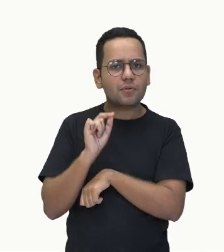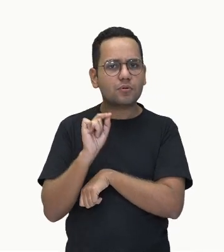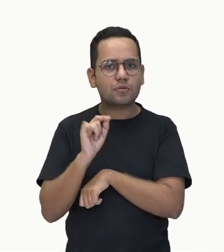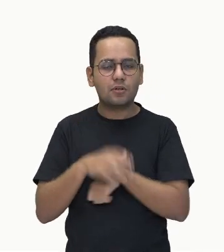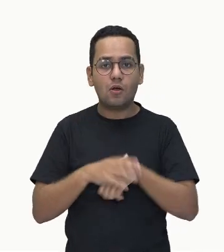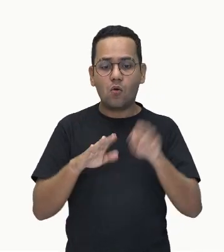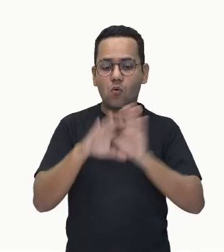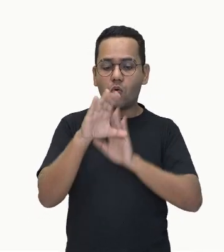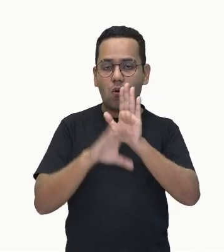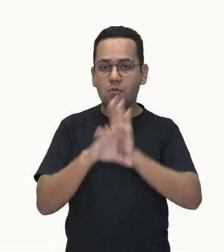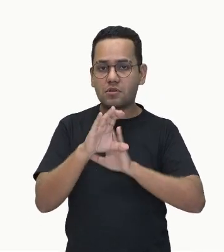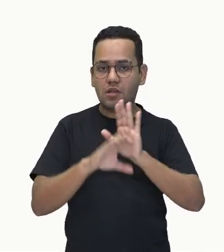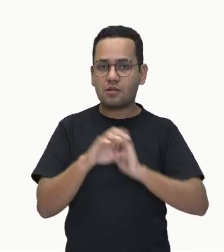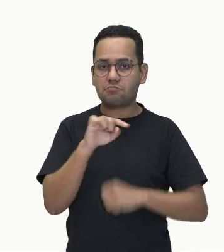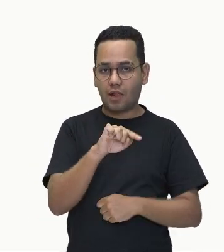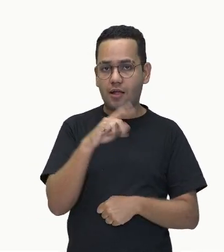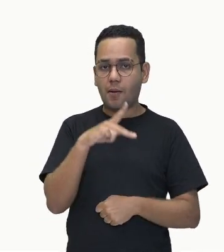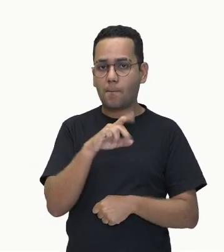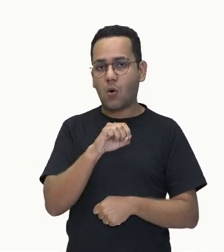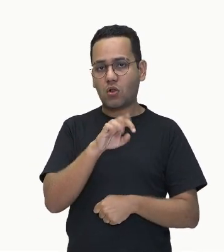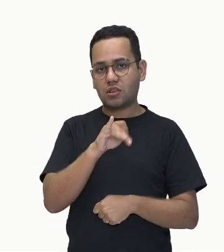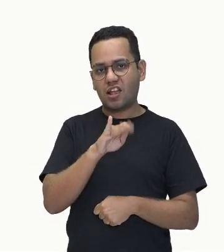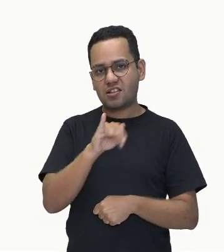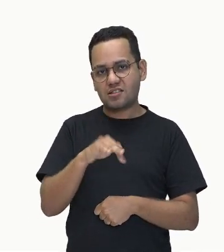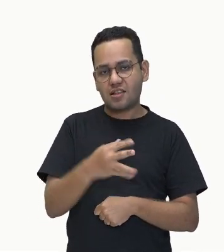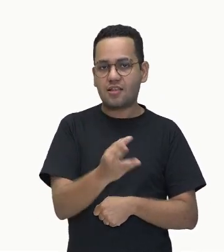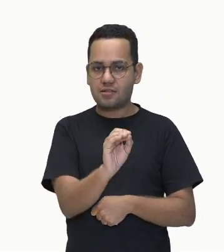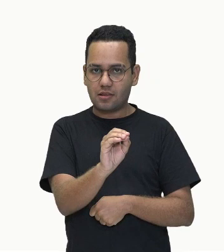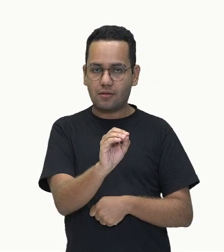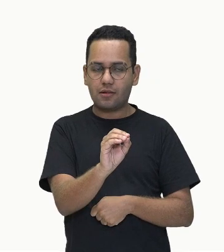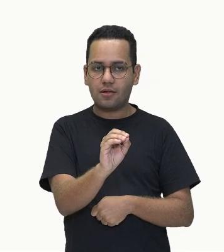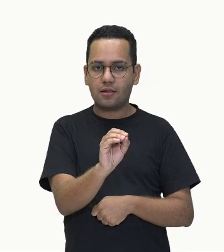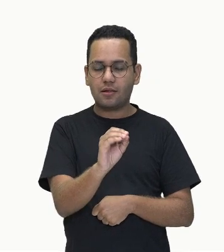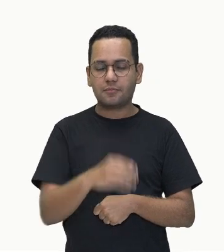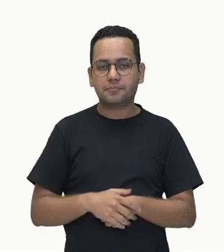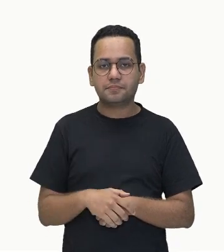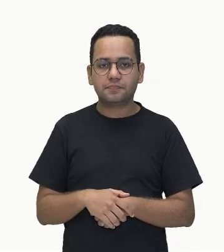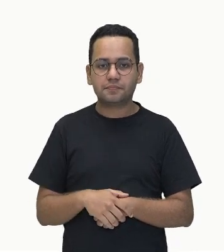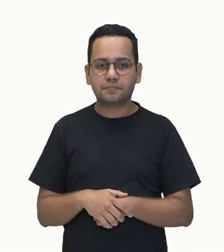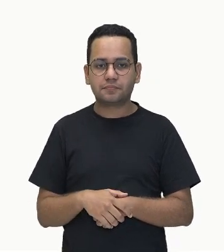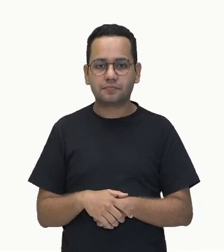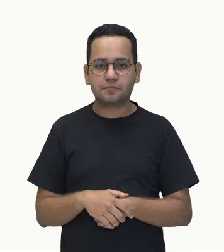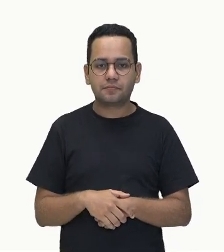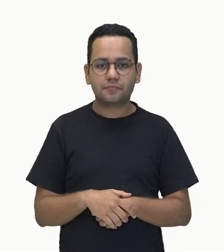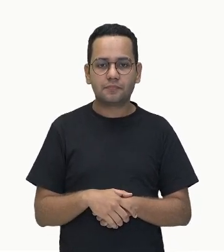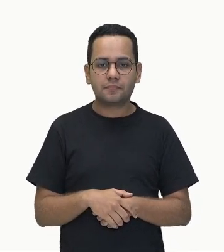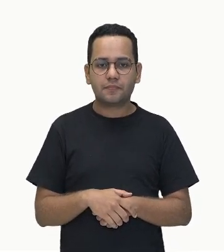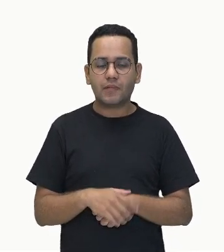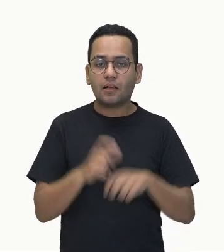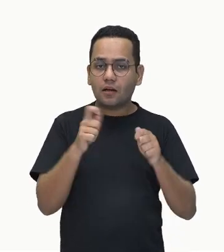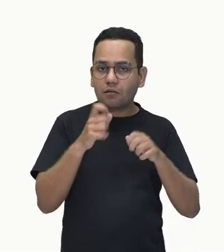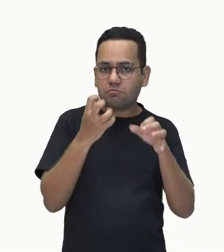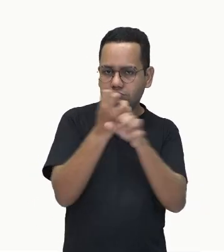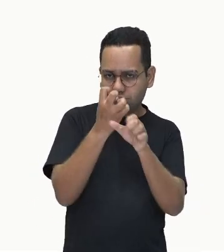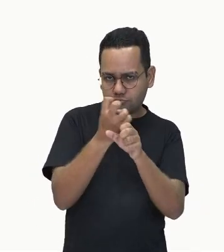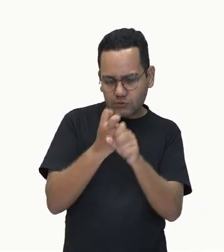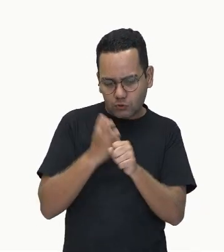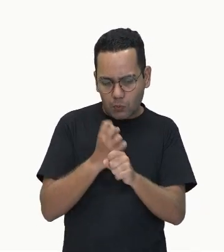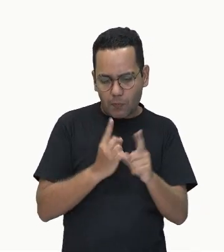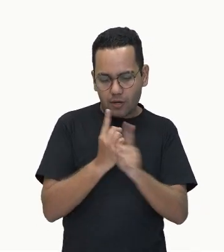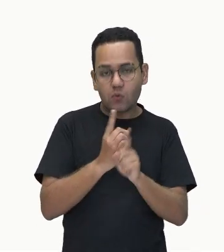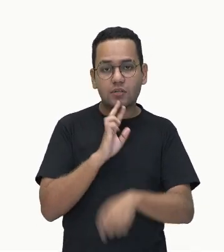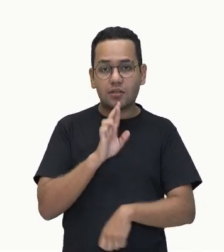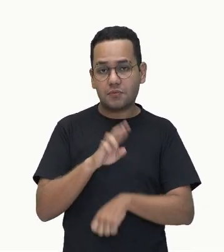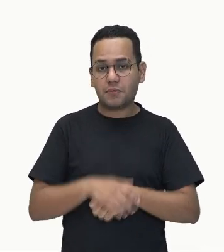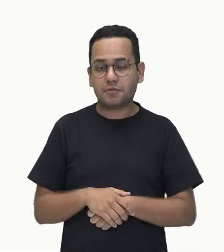de potenciação pra gente eh se sair ali né ou abrir a questão tá a gente aplica